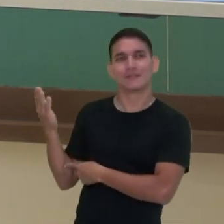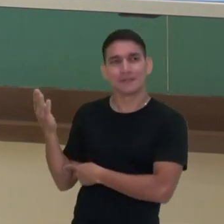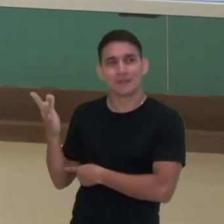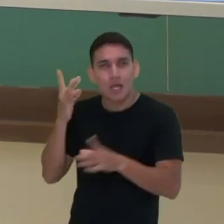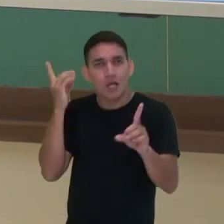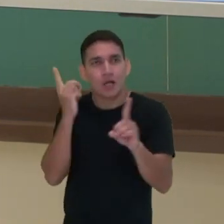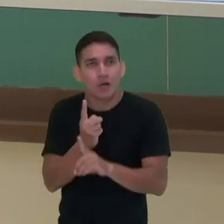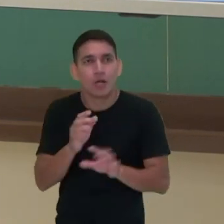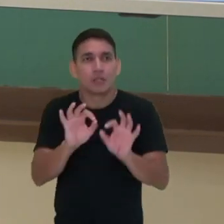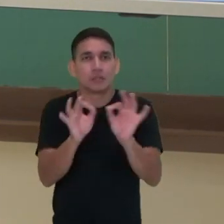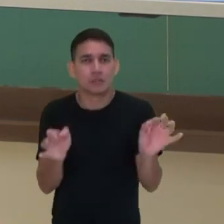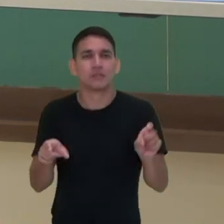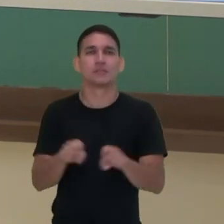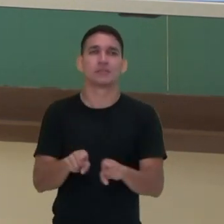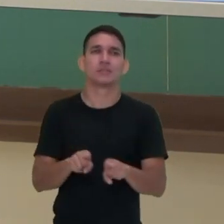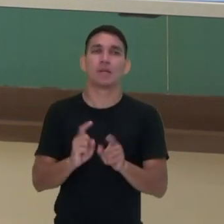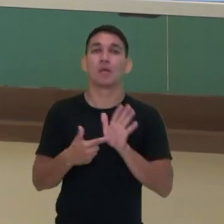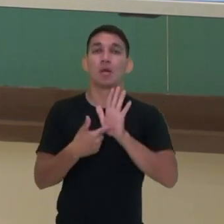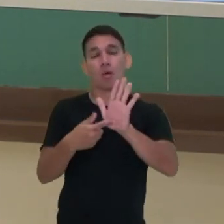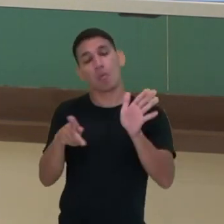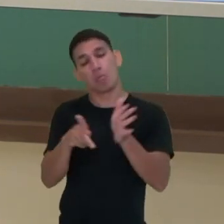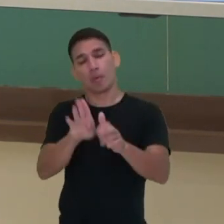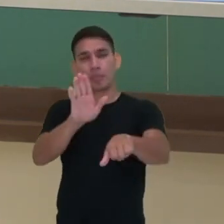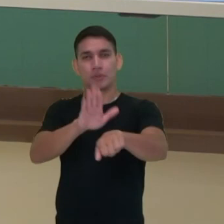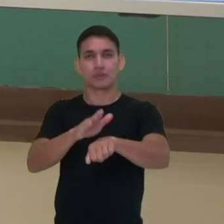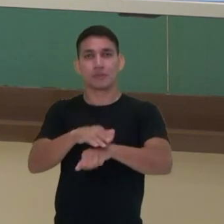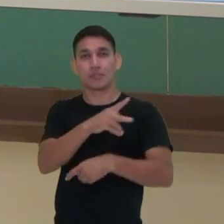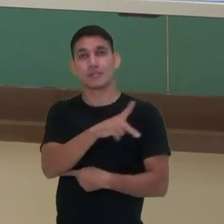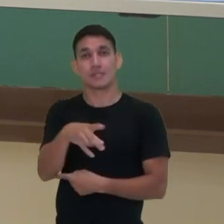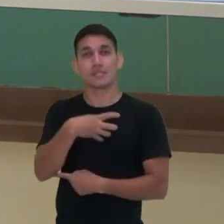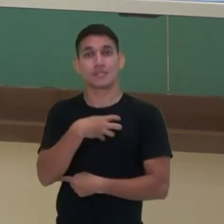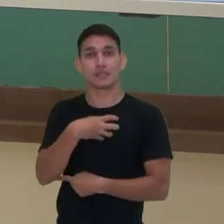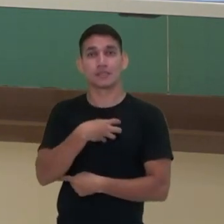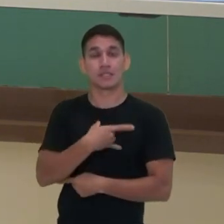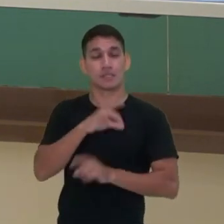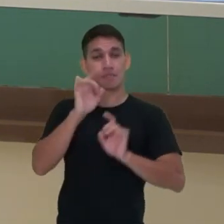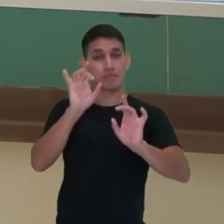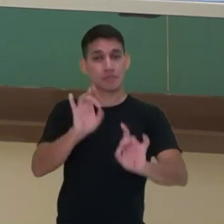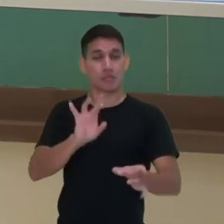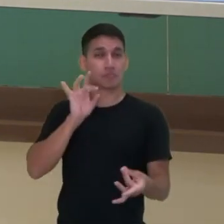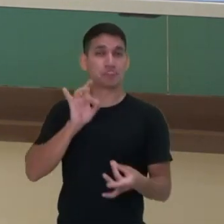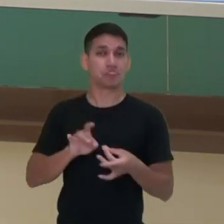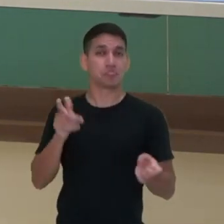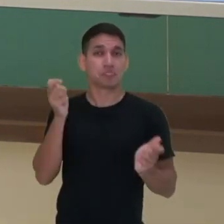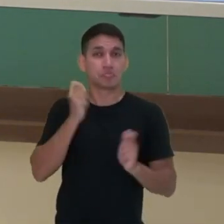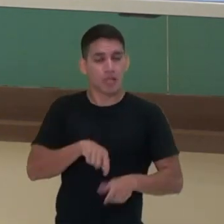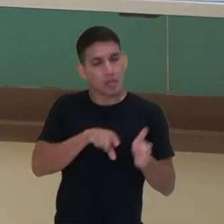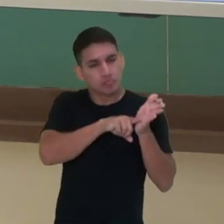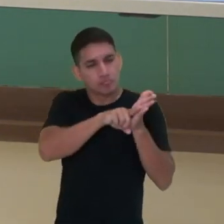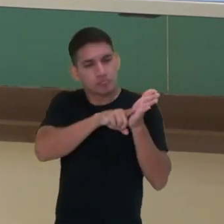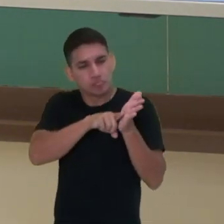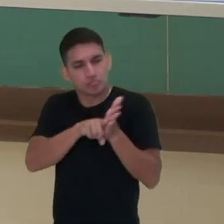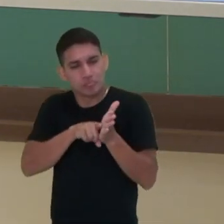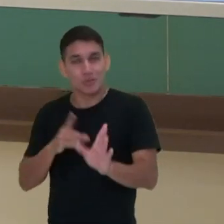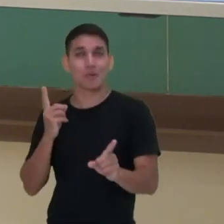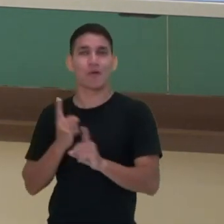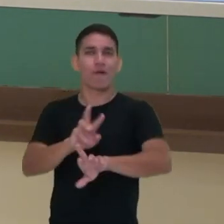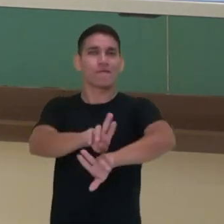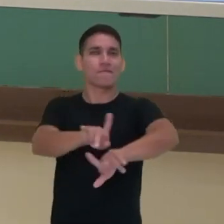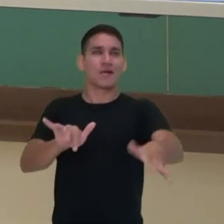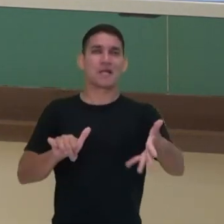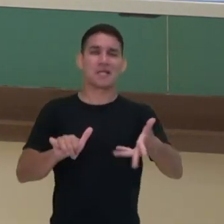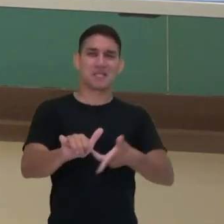encontrará símbolos que vão também mostrar para você algumas situações especiais ali. Mas você pesquisa ali que você vai achar bastante